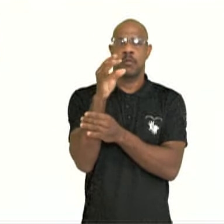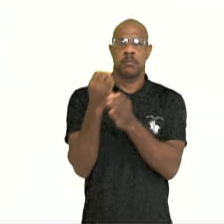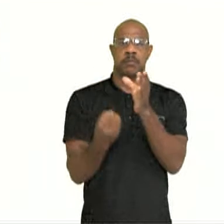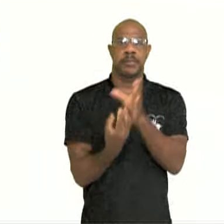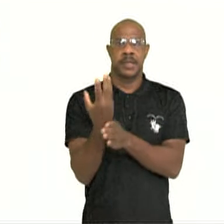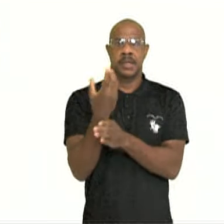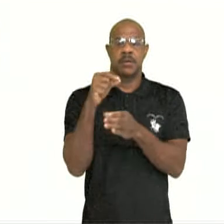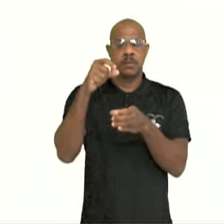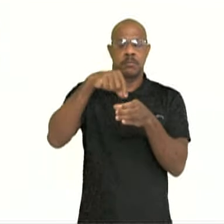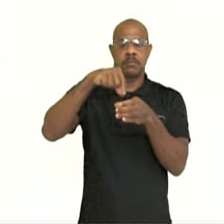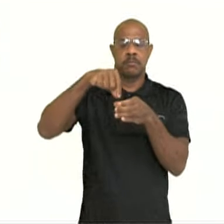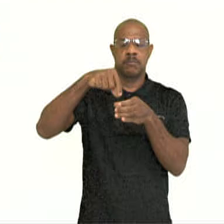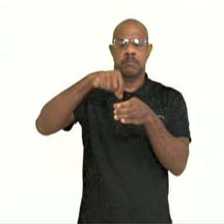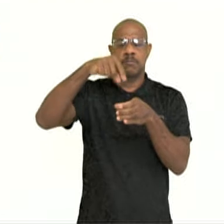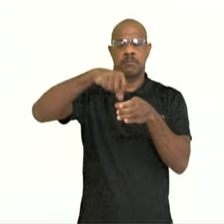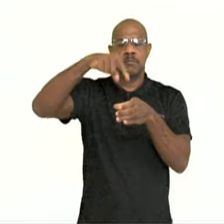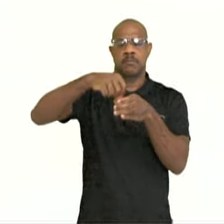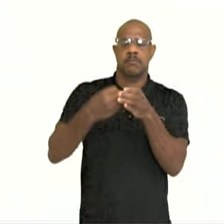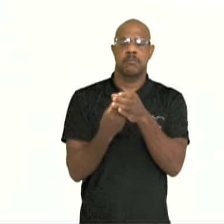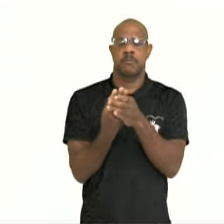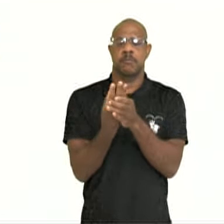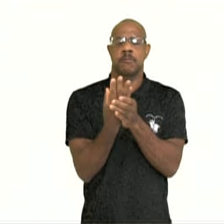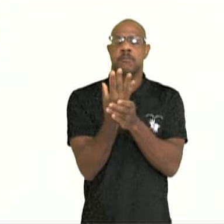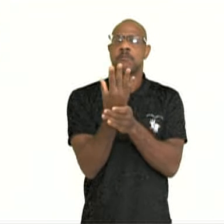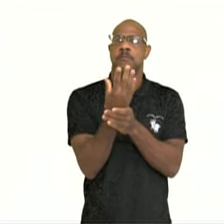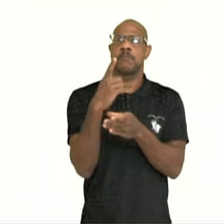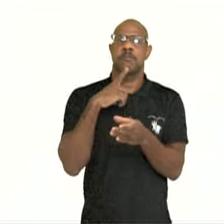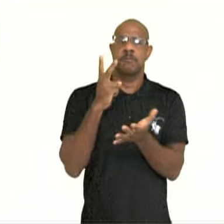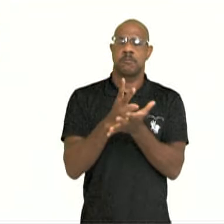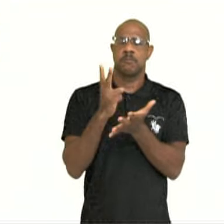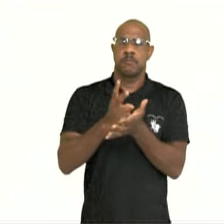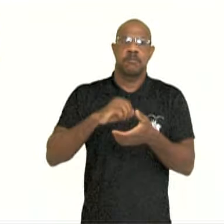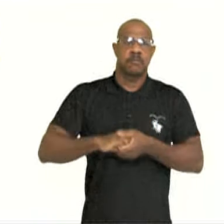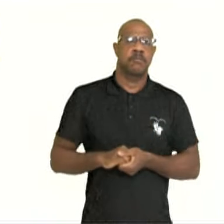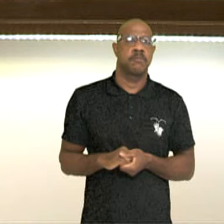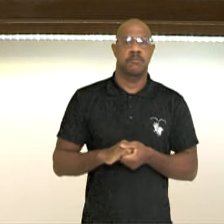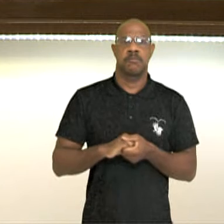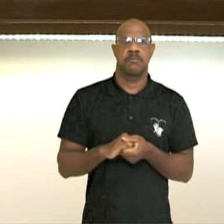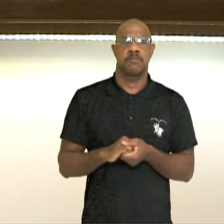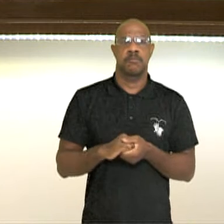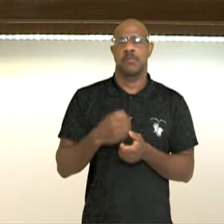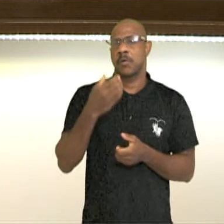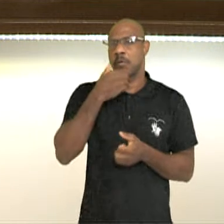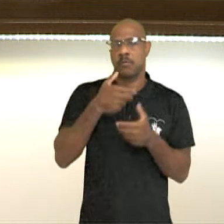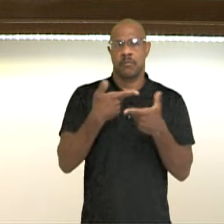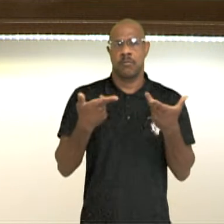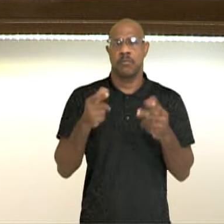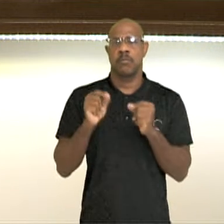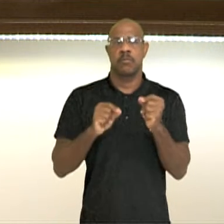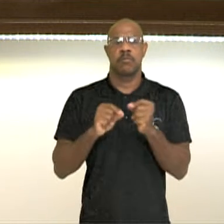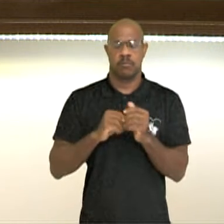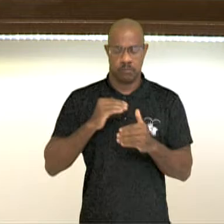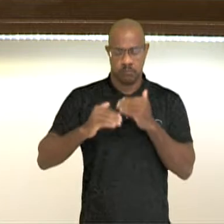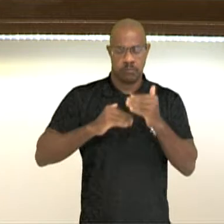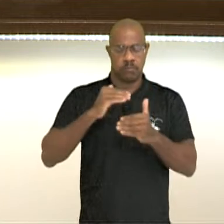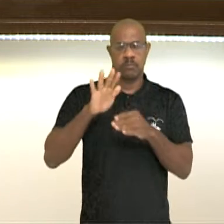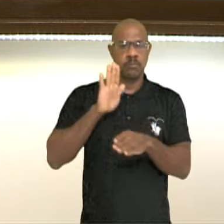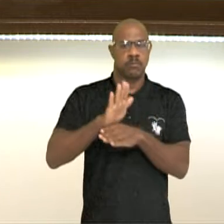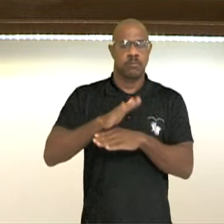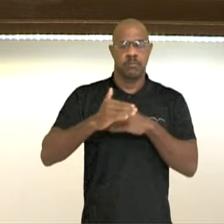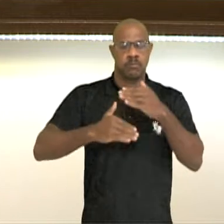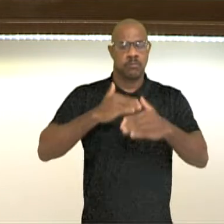novas plantas, garantindo a sobrevivência dessas espécies. E os frutos, eles contribuem para o desenvolvimento,